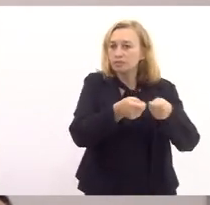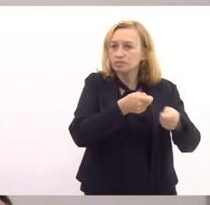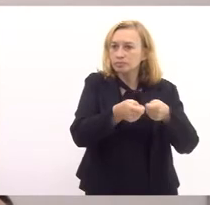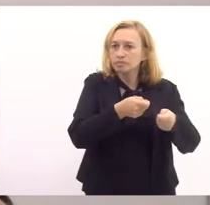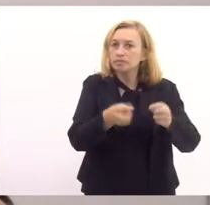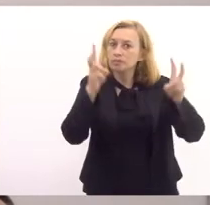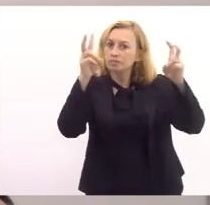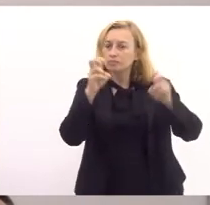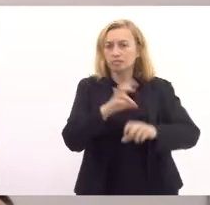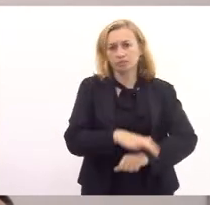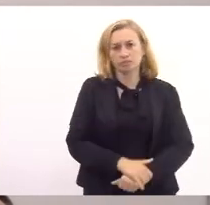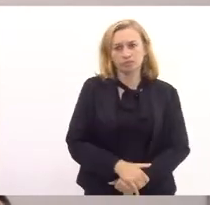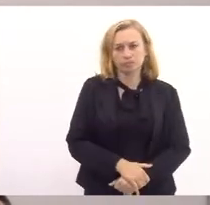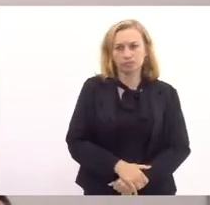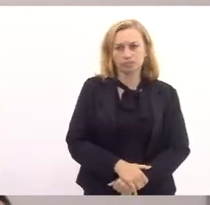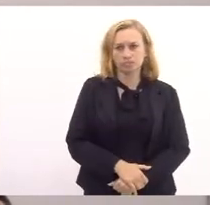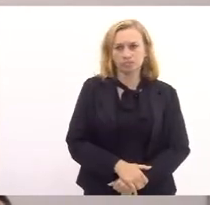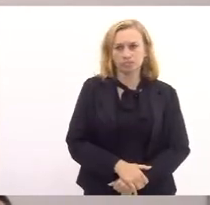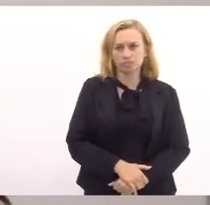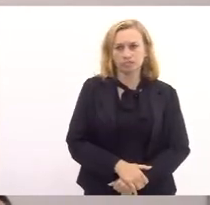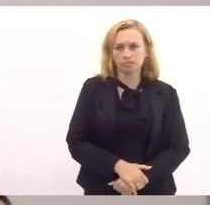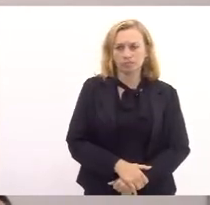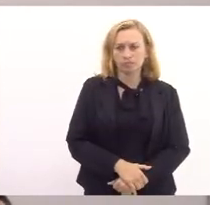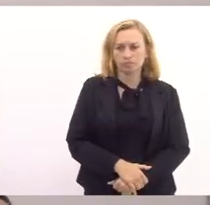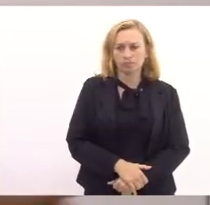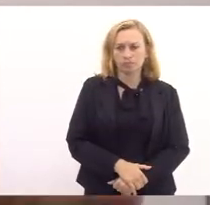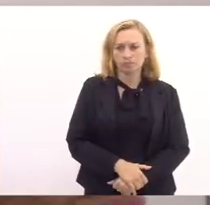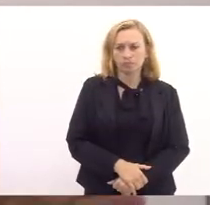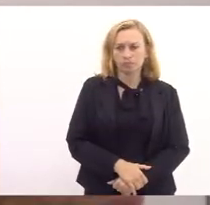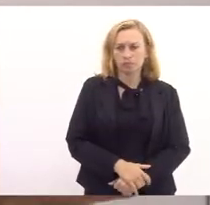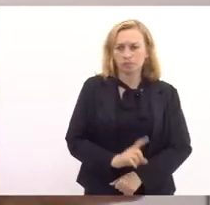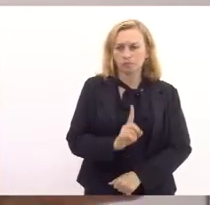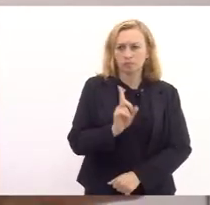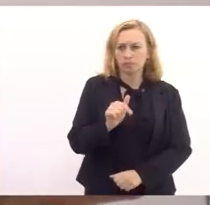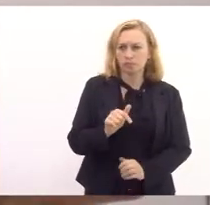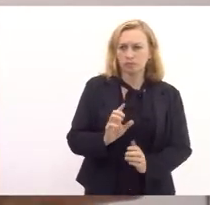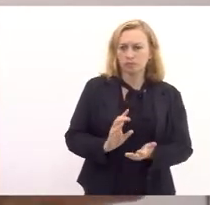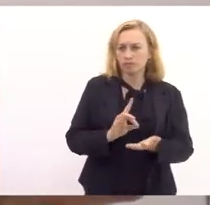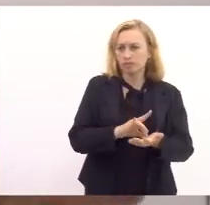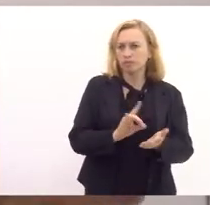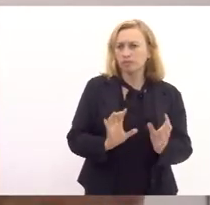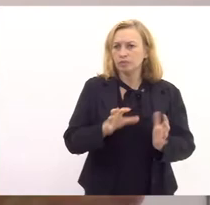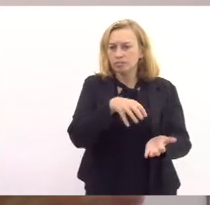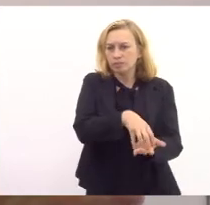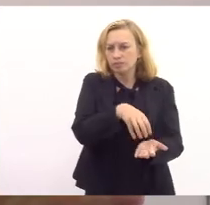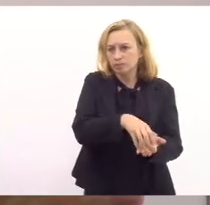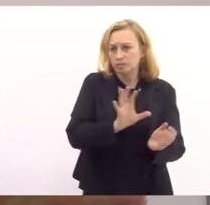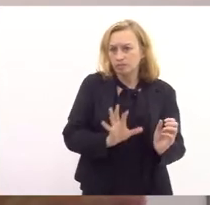essa questão. Não é meramente oficial os órgãos de segurança.